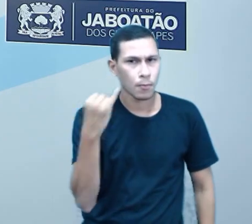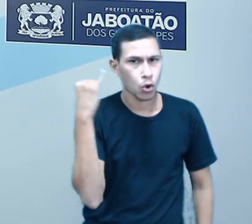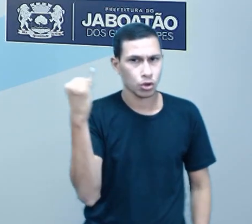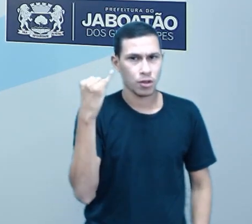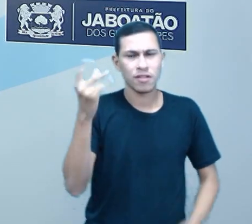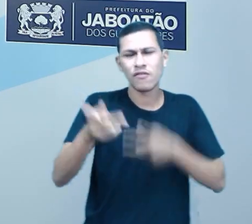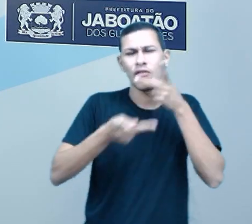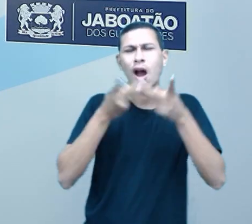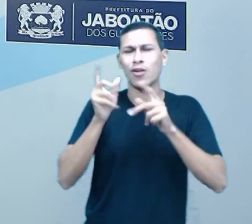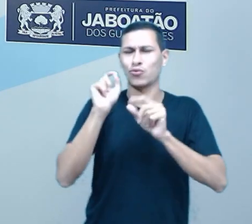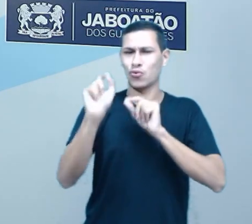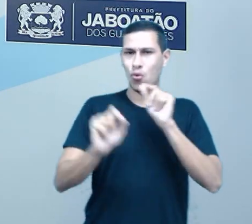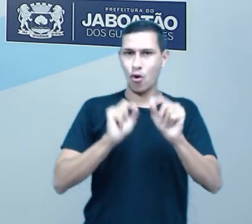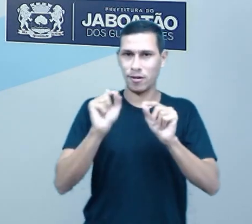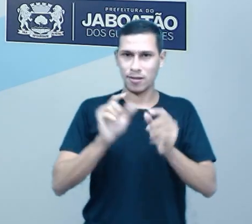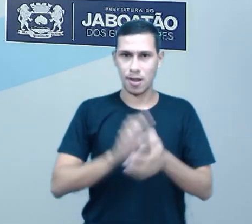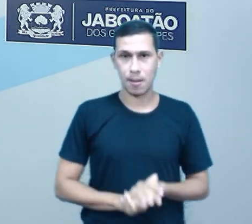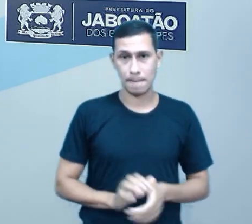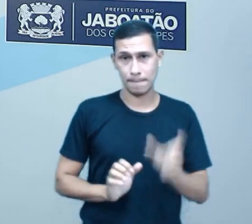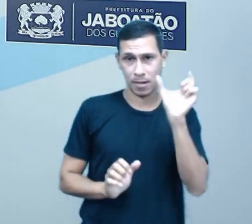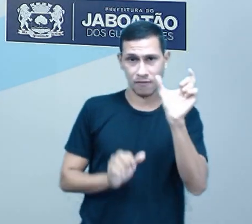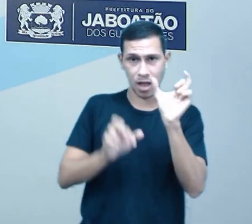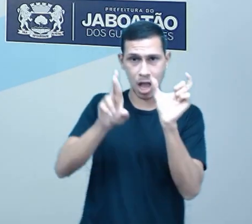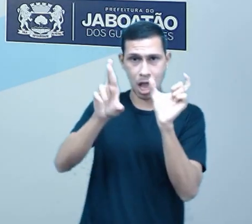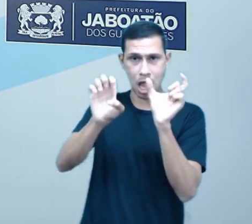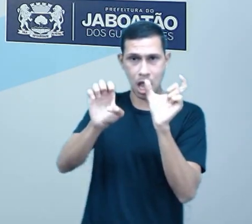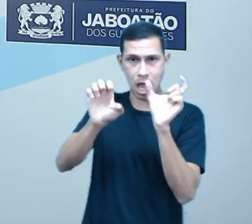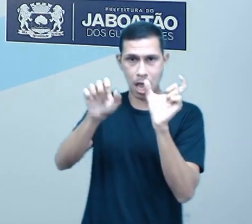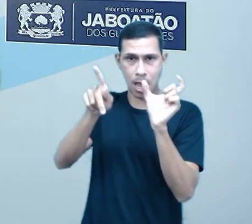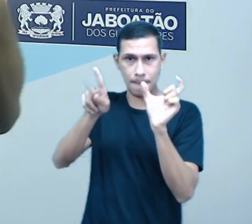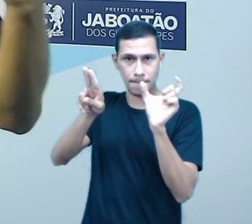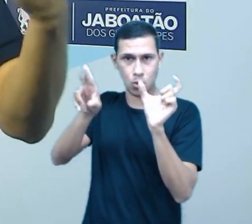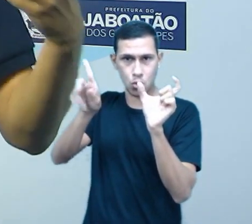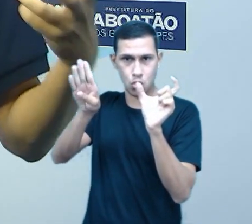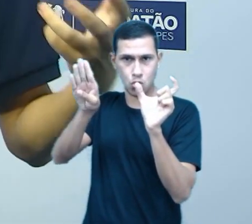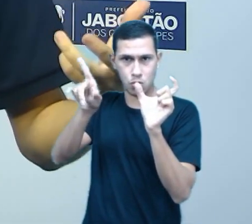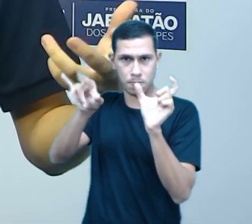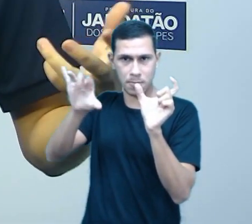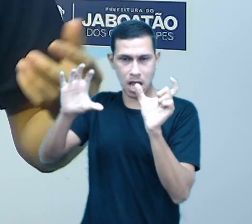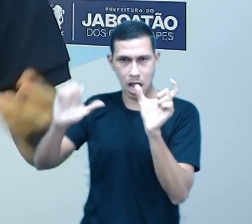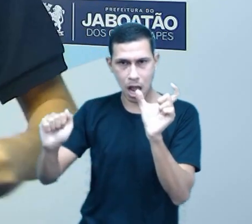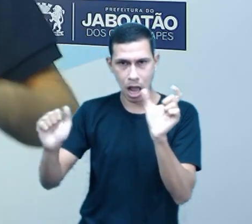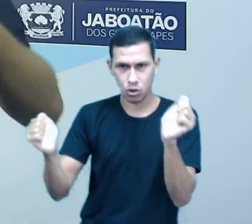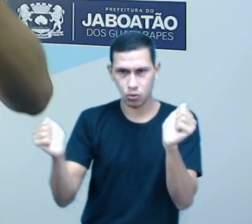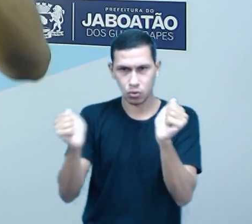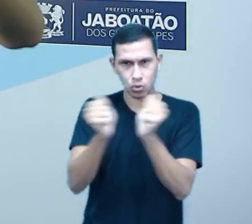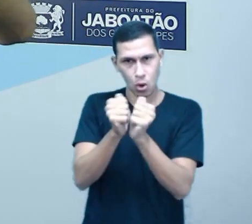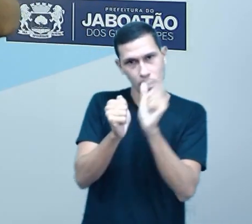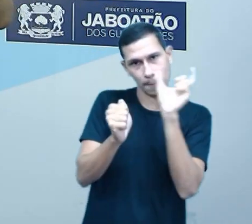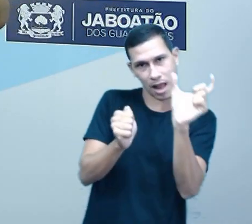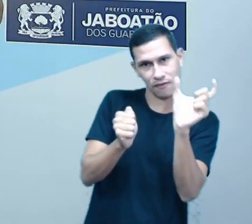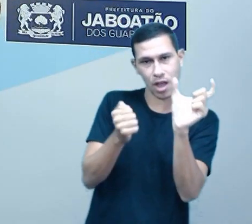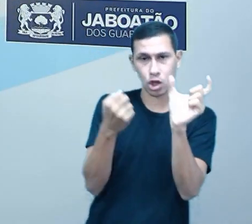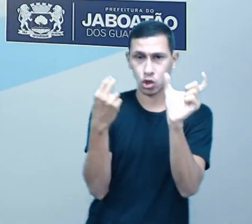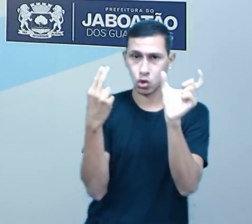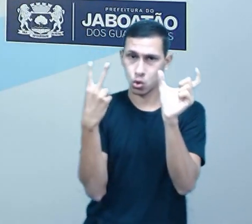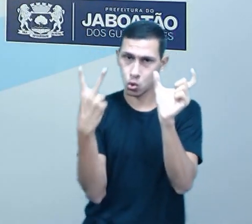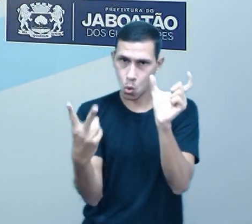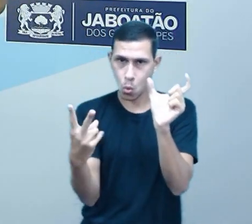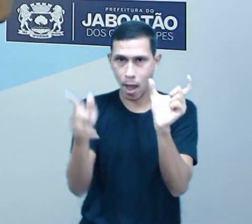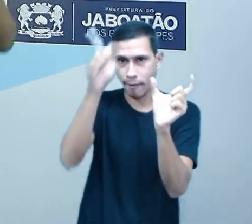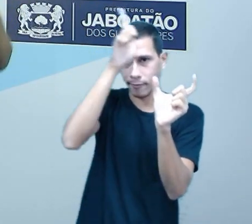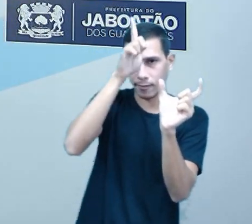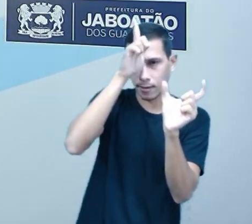dizer o seguinte: a palavra res pública, ela é a junção de duas palavras de origem grega. Res, que